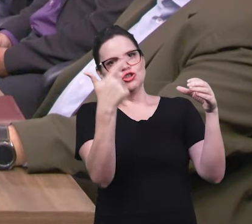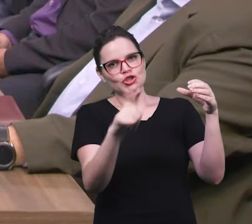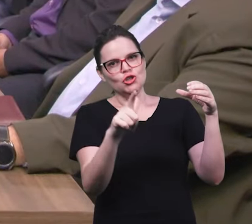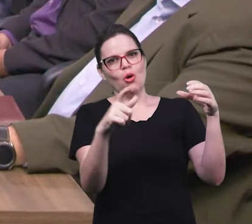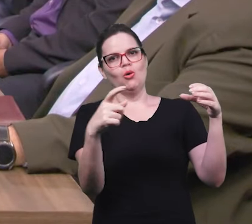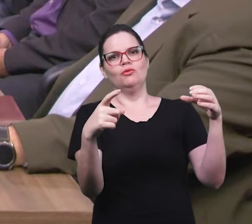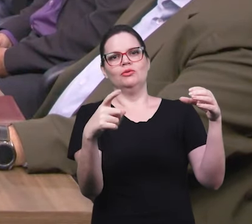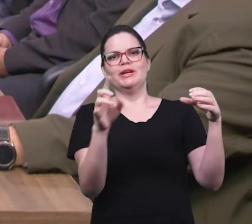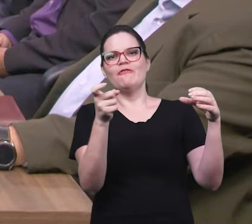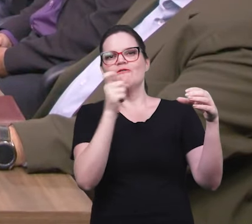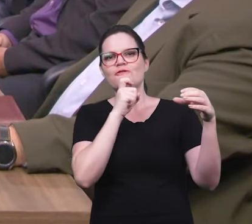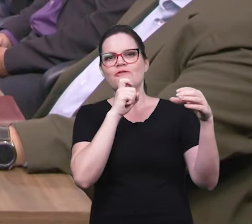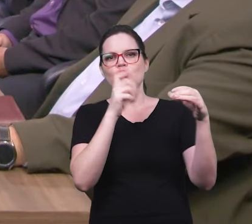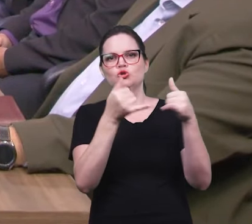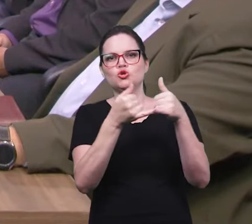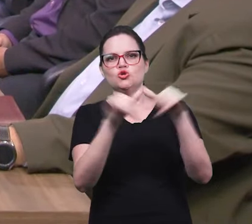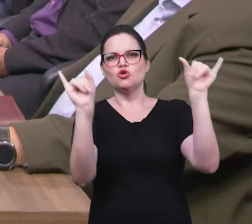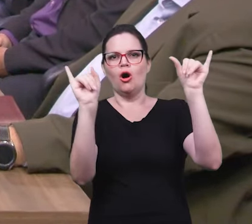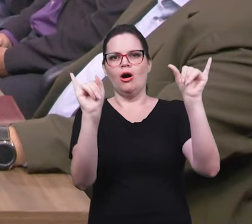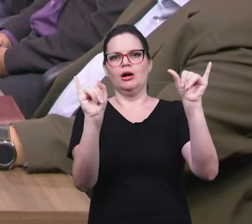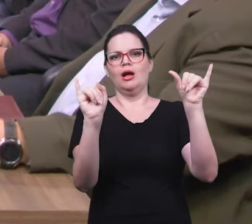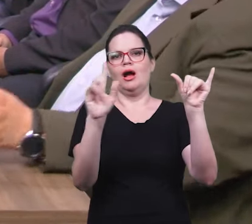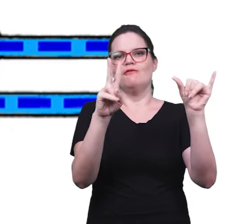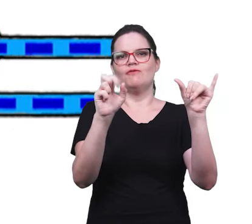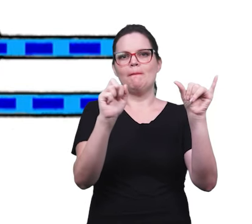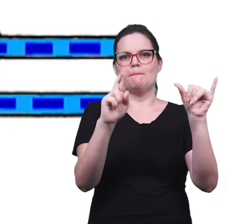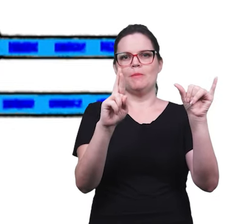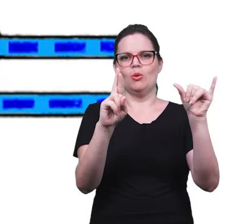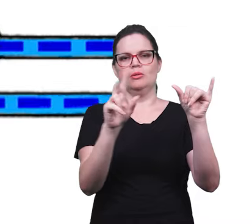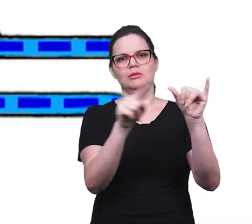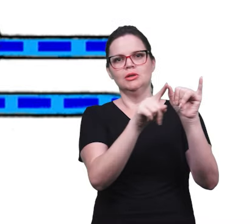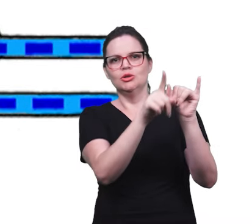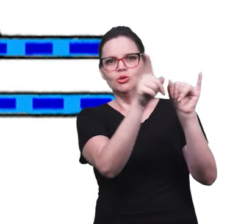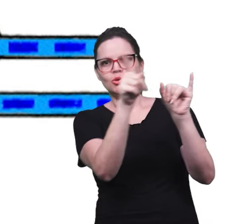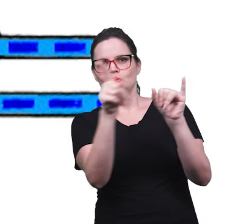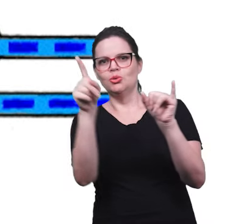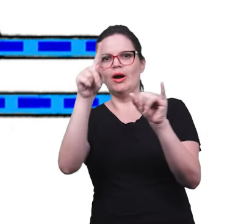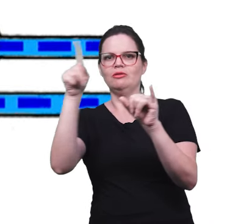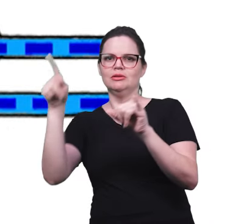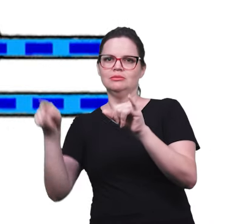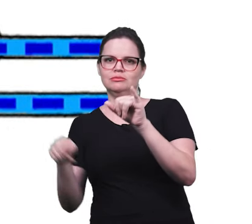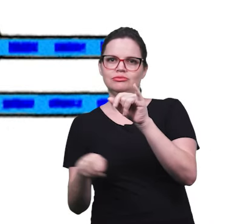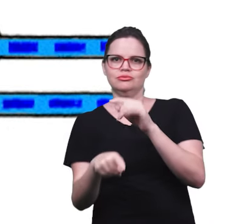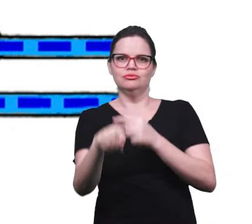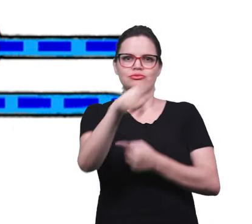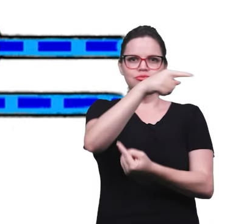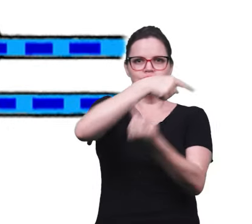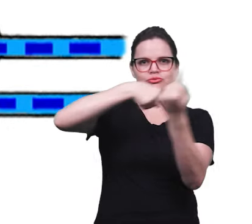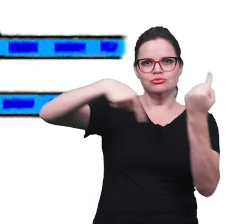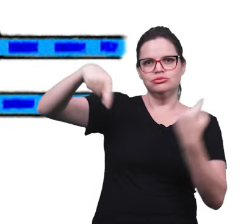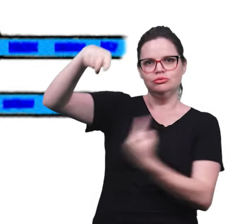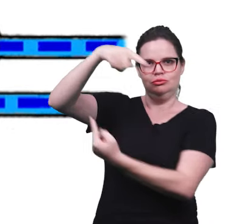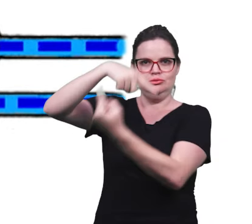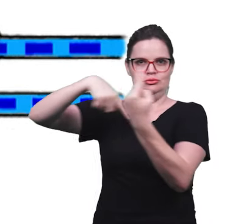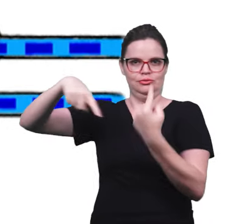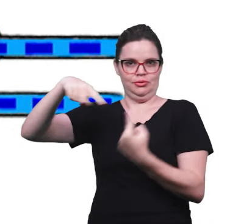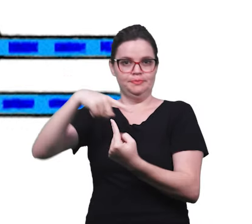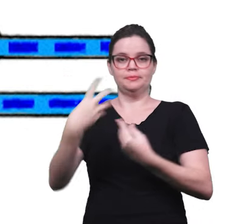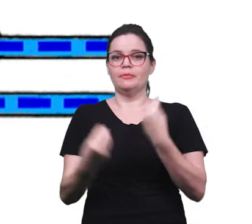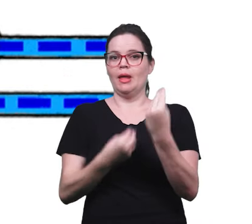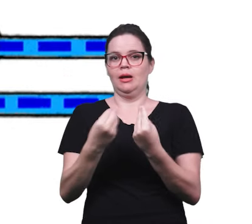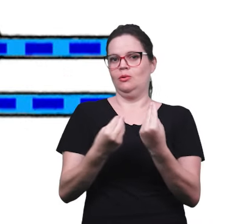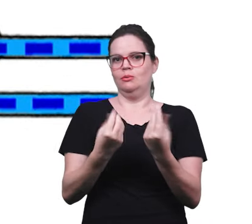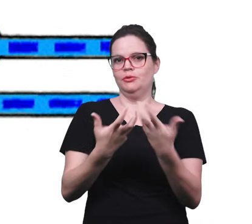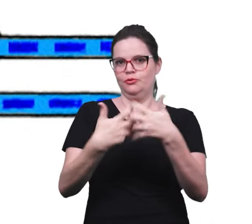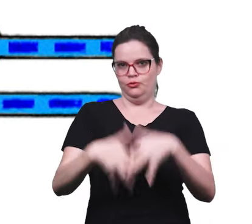fica esse ciclo girando. O que a gente vê de interessante aqui, num aspecto até mesmo daquilo que é a forma do nosso Deus